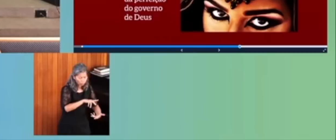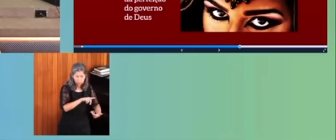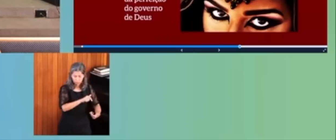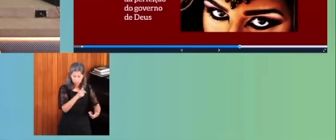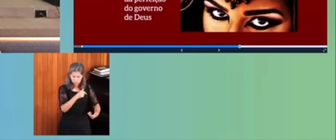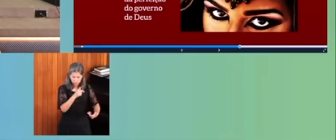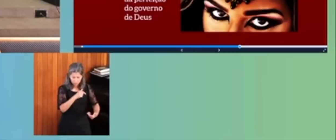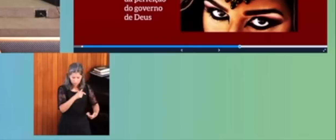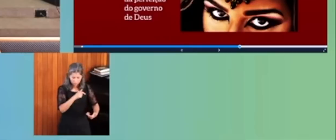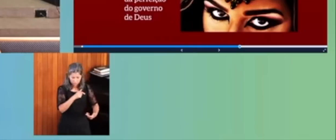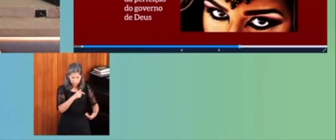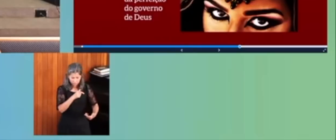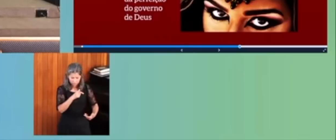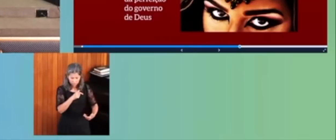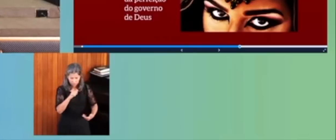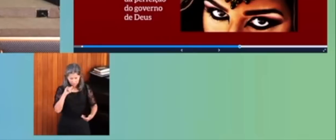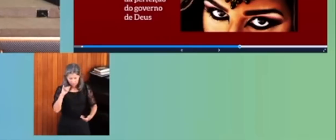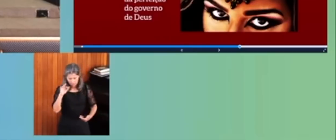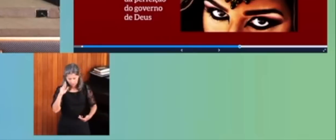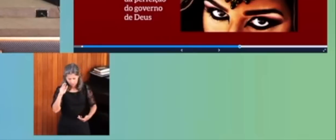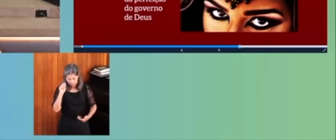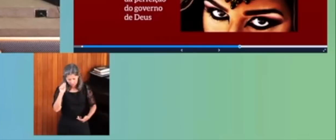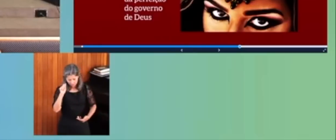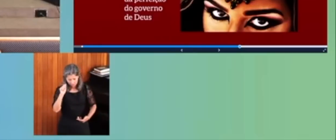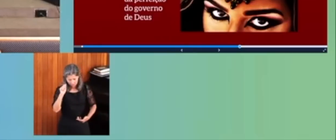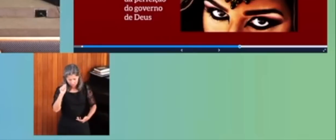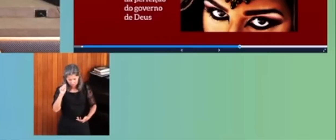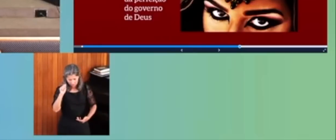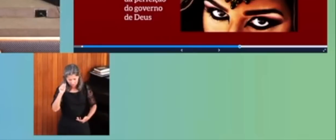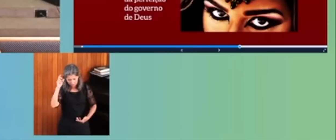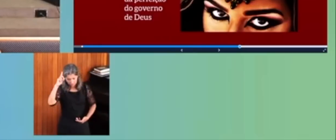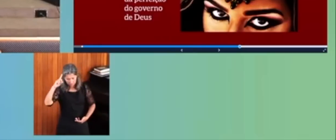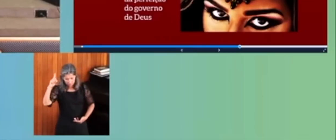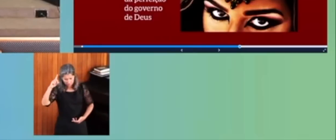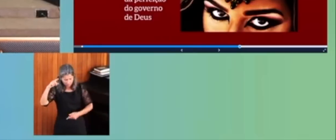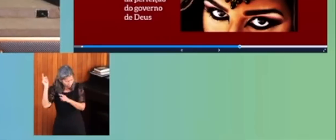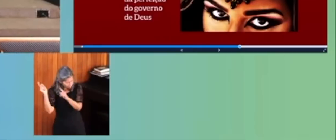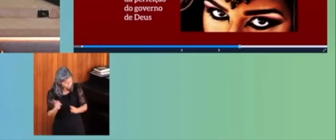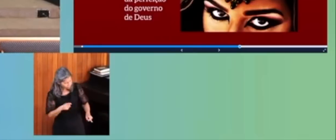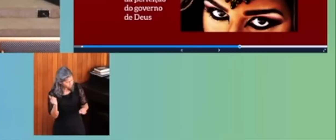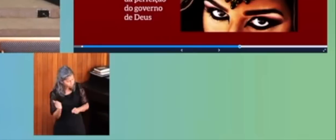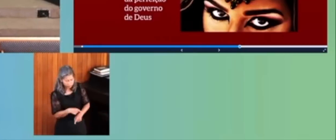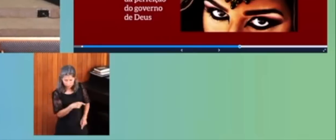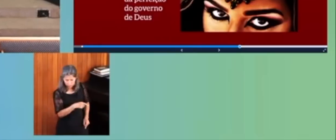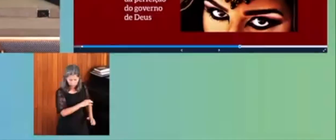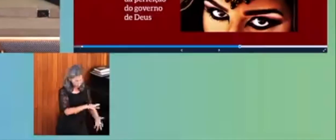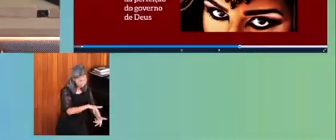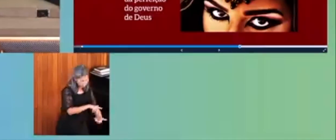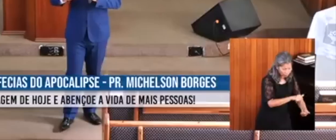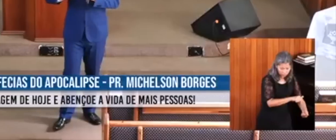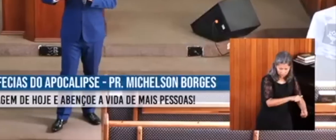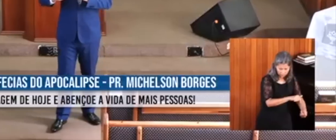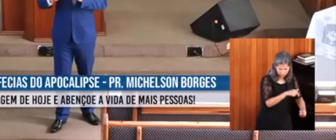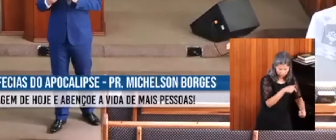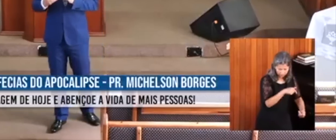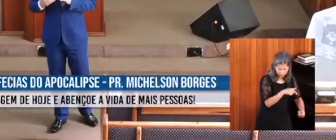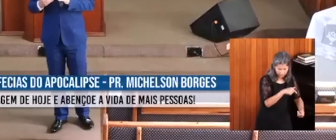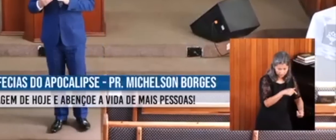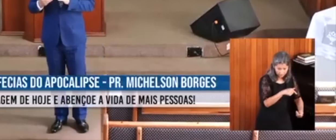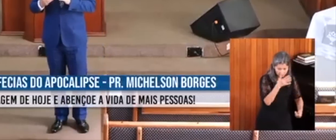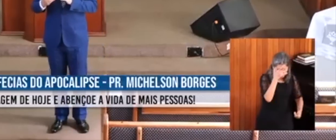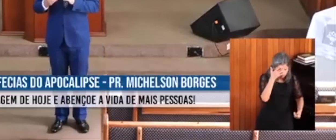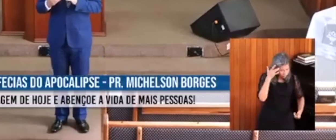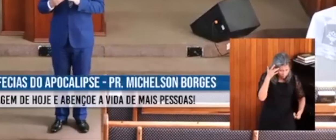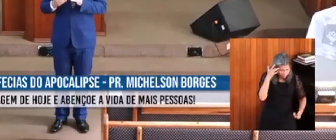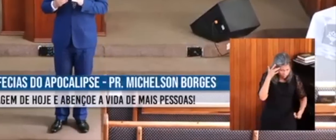comparação, né? Para falar de quem são essas pessoas, né? Lá em Números é de onde certamente João traz as informações. Você sabia que Apocalipse é o